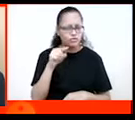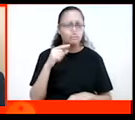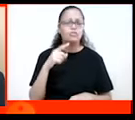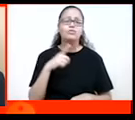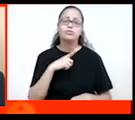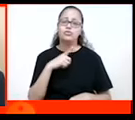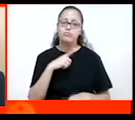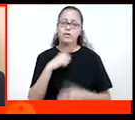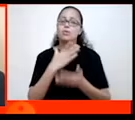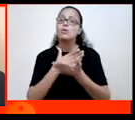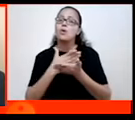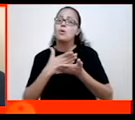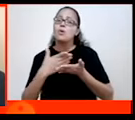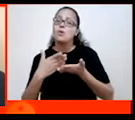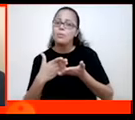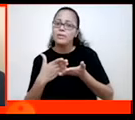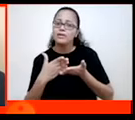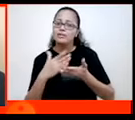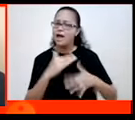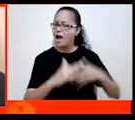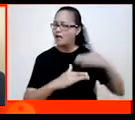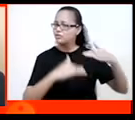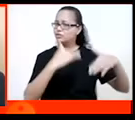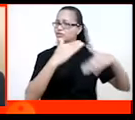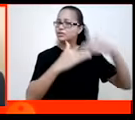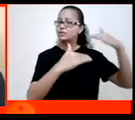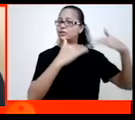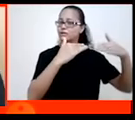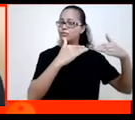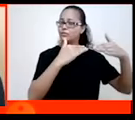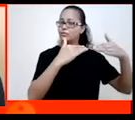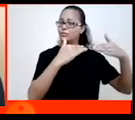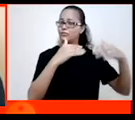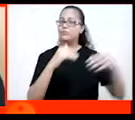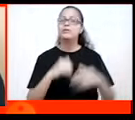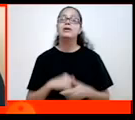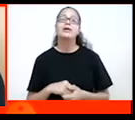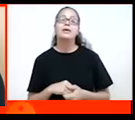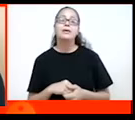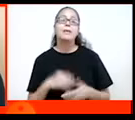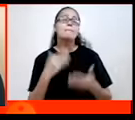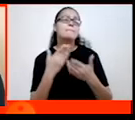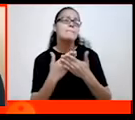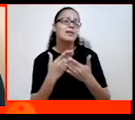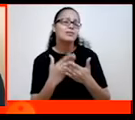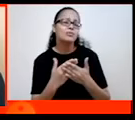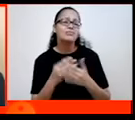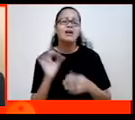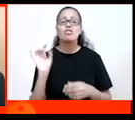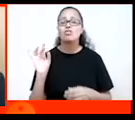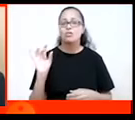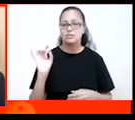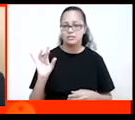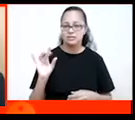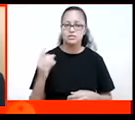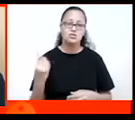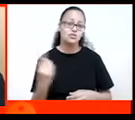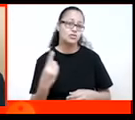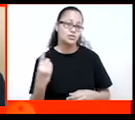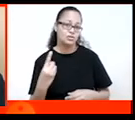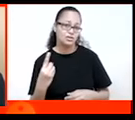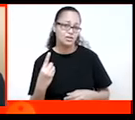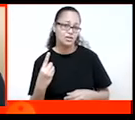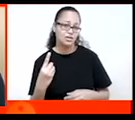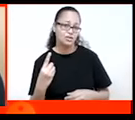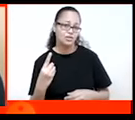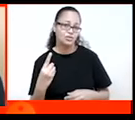que começar a desenvolver de repente aí um pouco mais de autonomia, né, para estudar sozinho, né, sem a presença